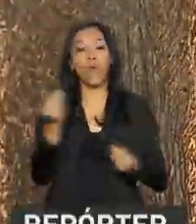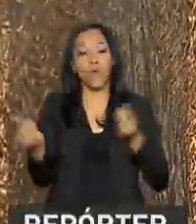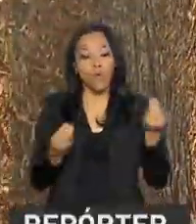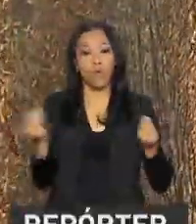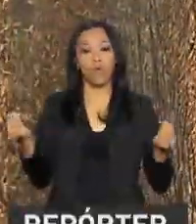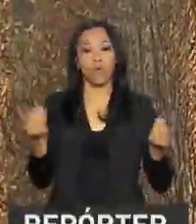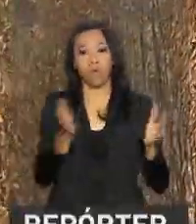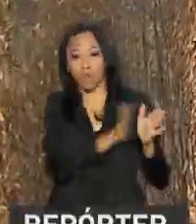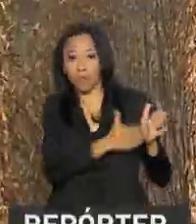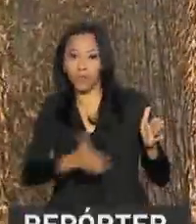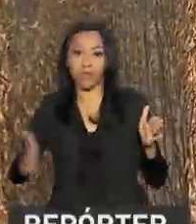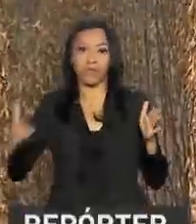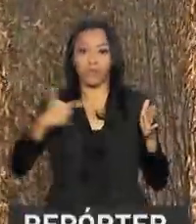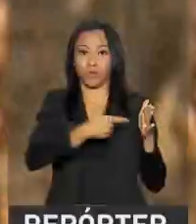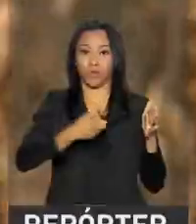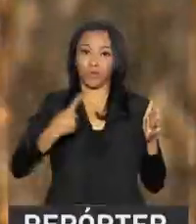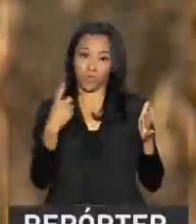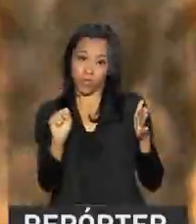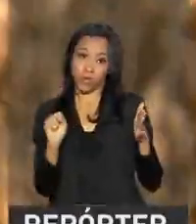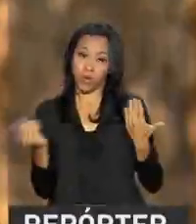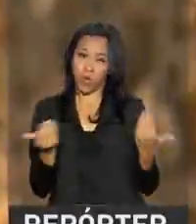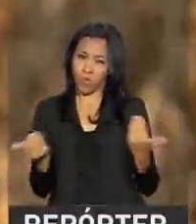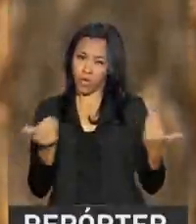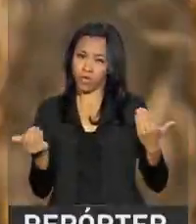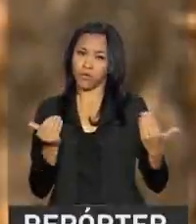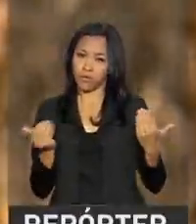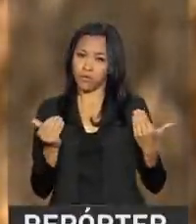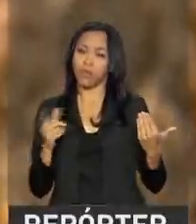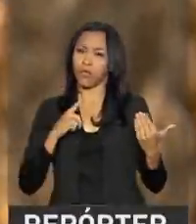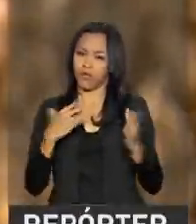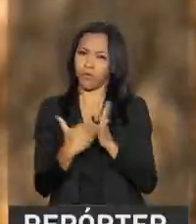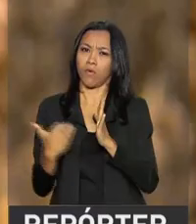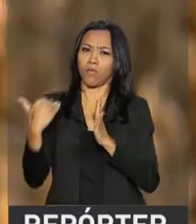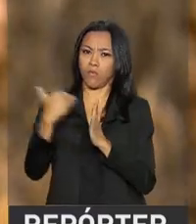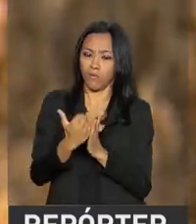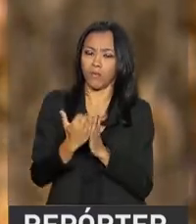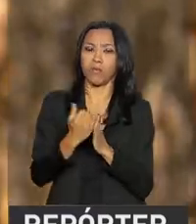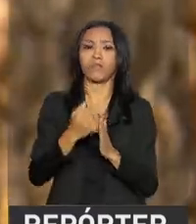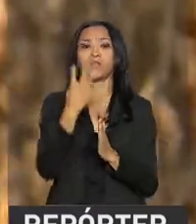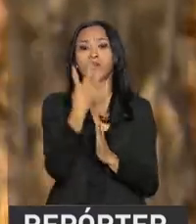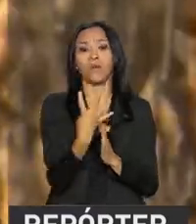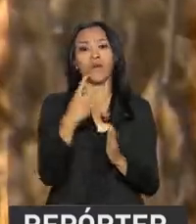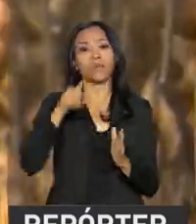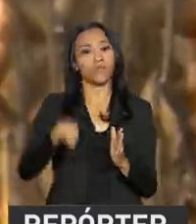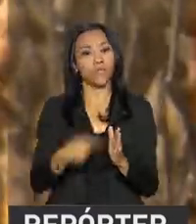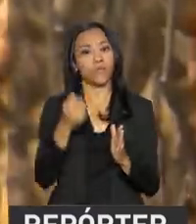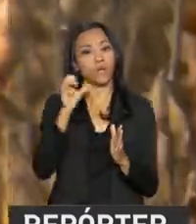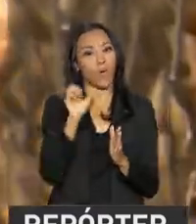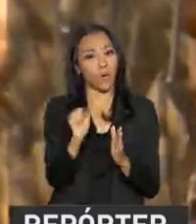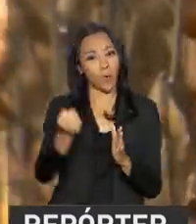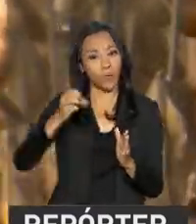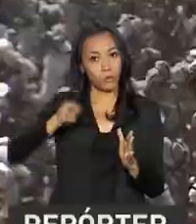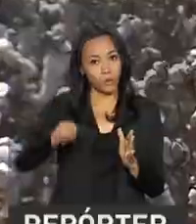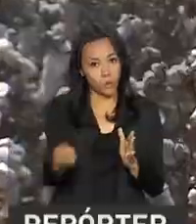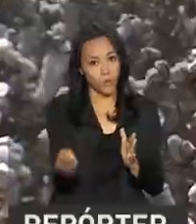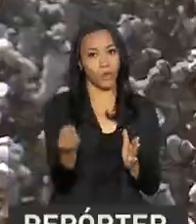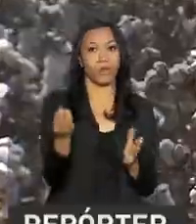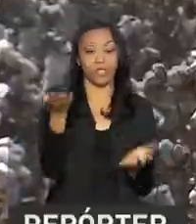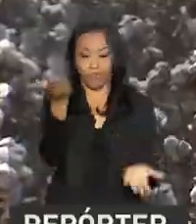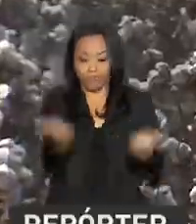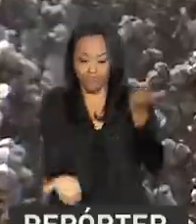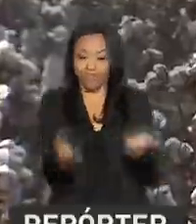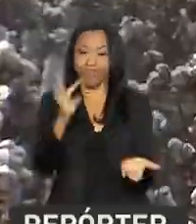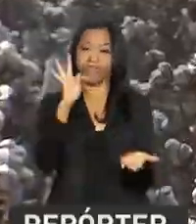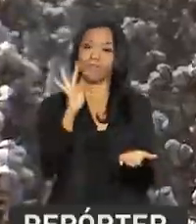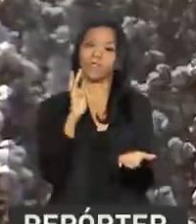em relação ao estudo anterior houve um acréscimo de 4,8 milhões de toneladas para o ibge